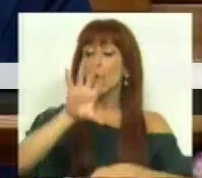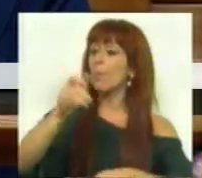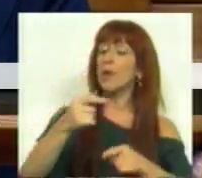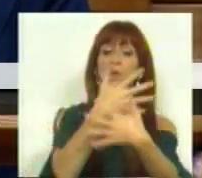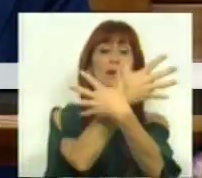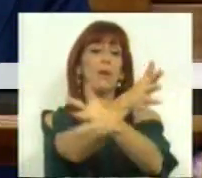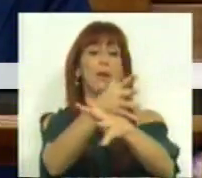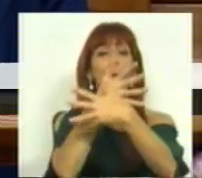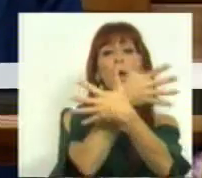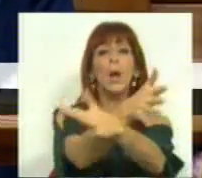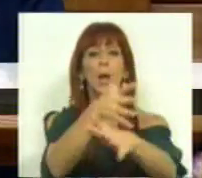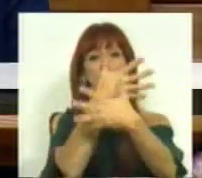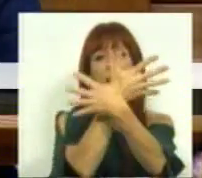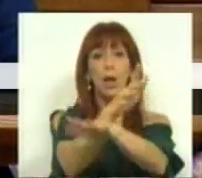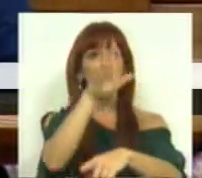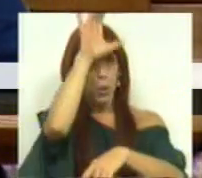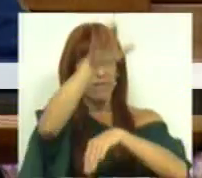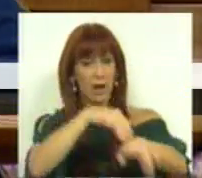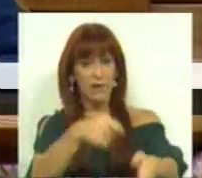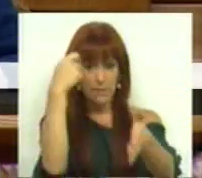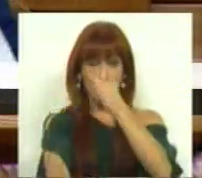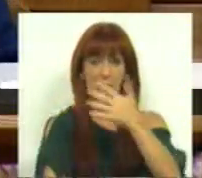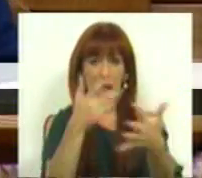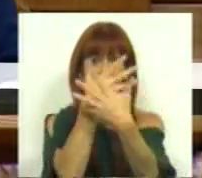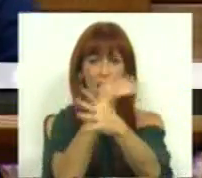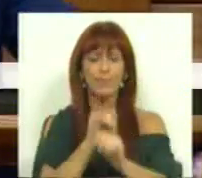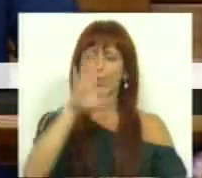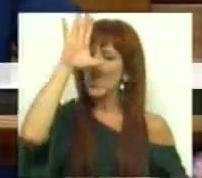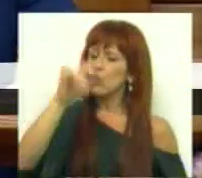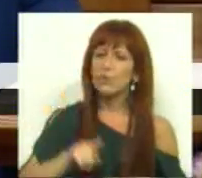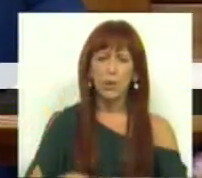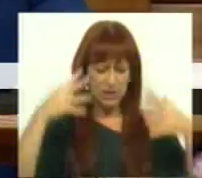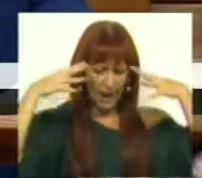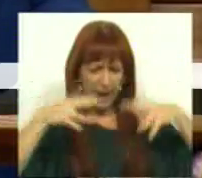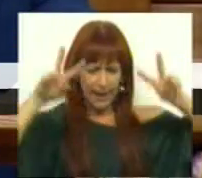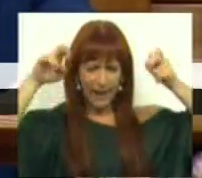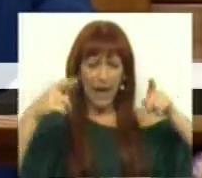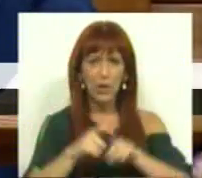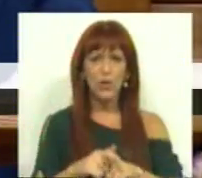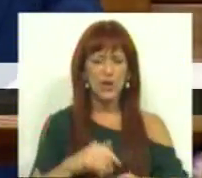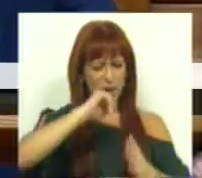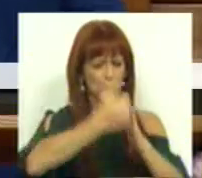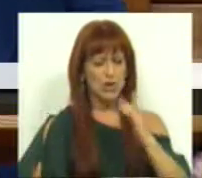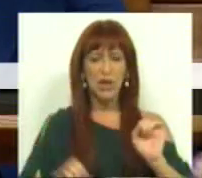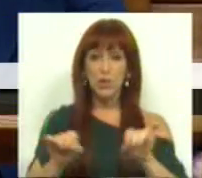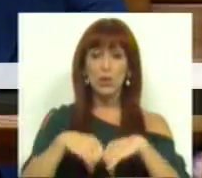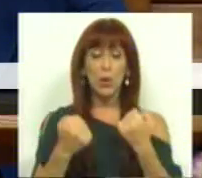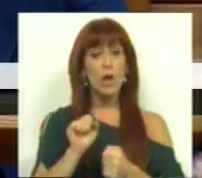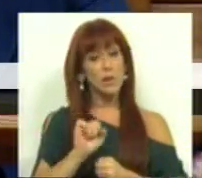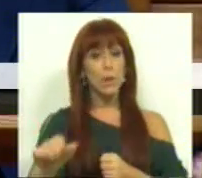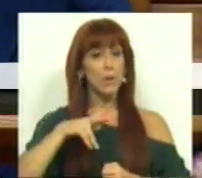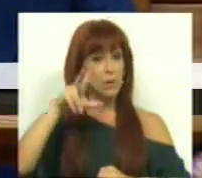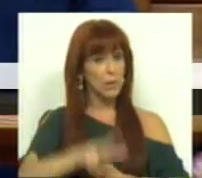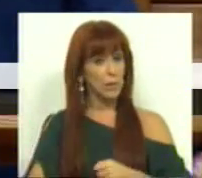país a arder, incendiado por este Governo. O Governo está em guerra constitucional e social com o